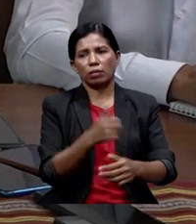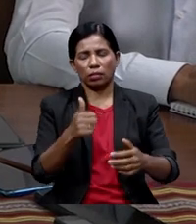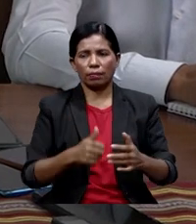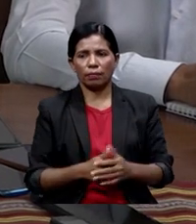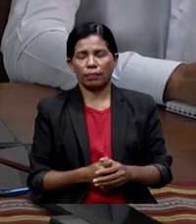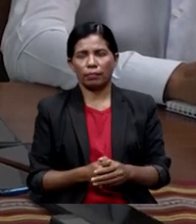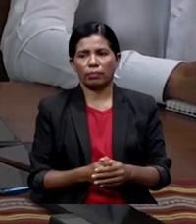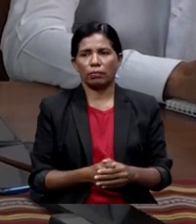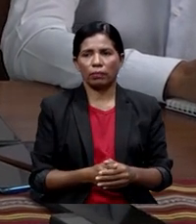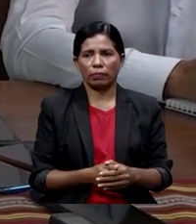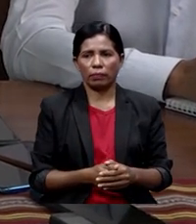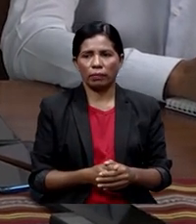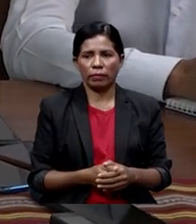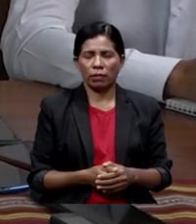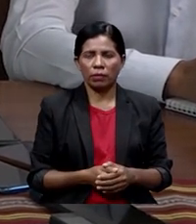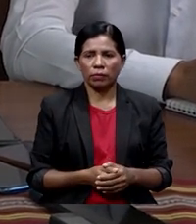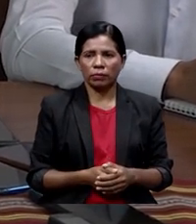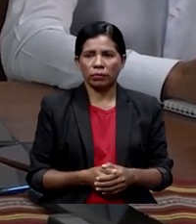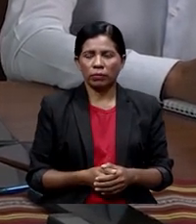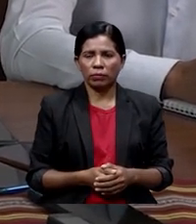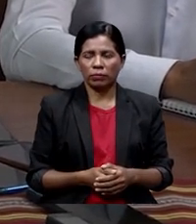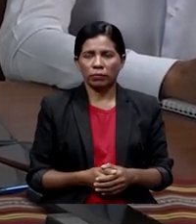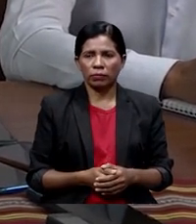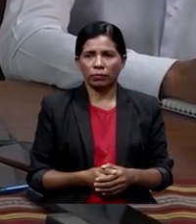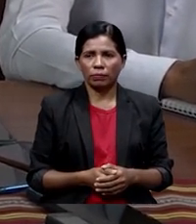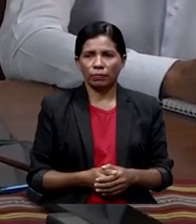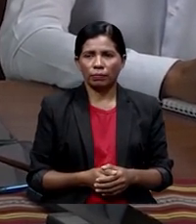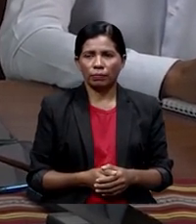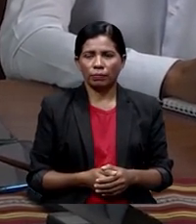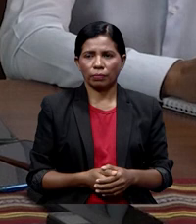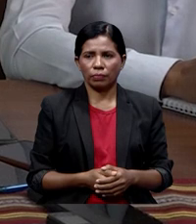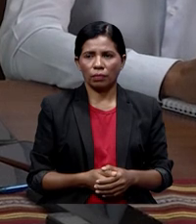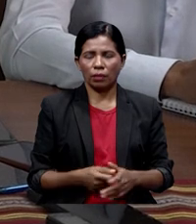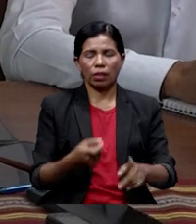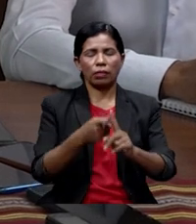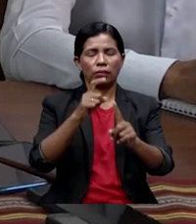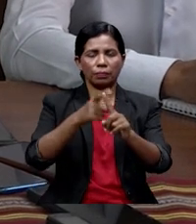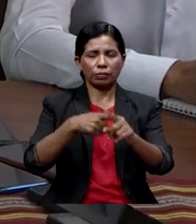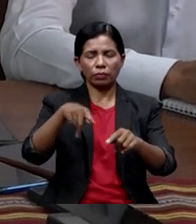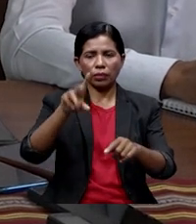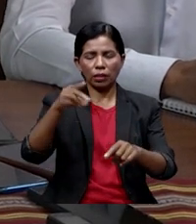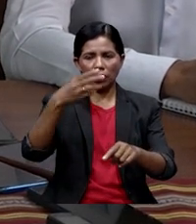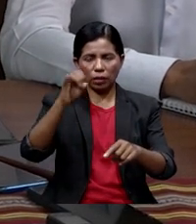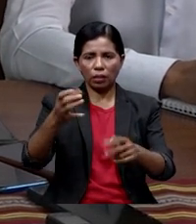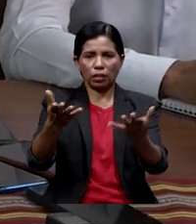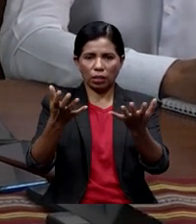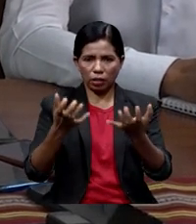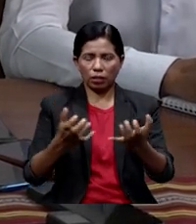Né? Tanto atu explica, né? Então, li o seu portanto, né? Provedor, cara,